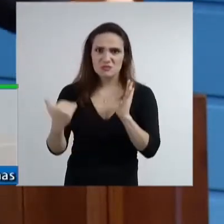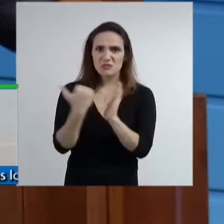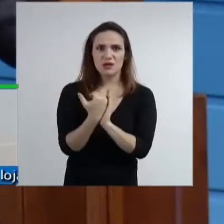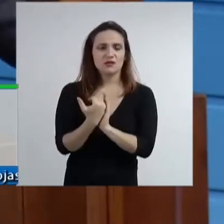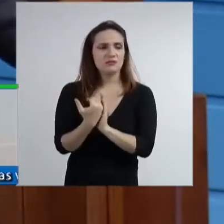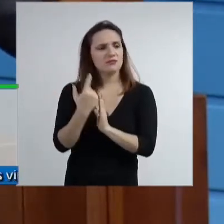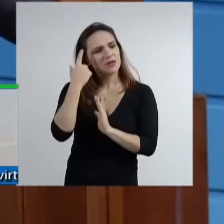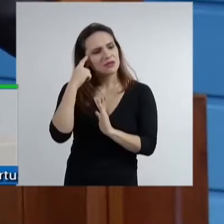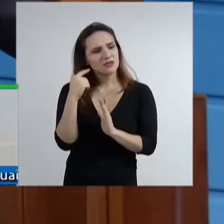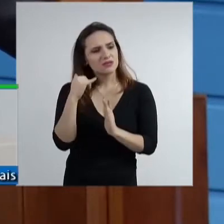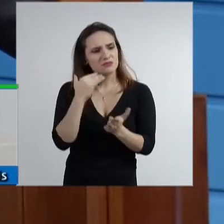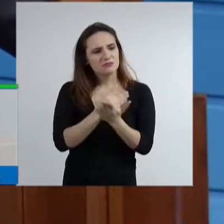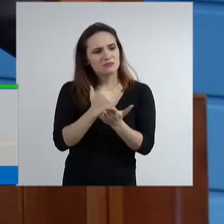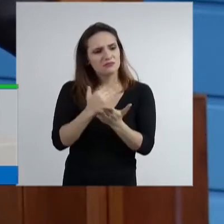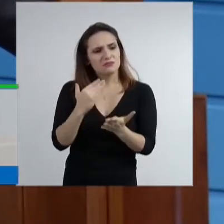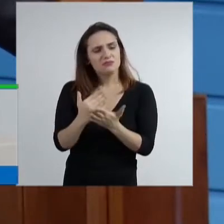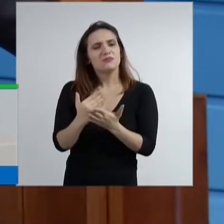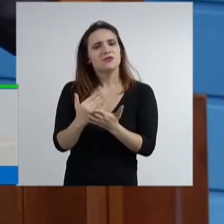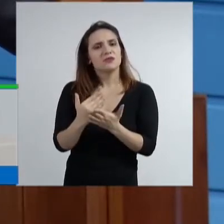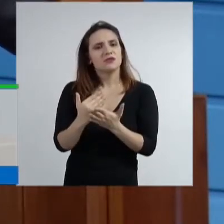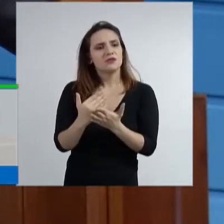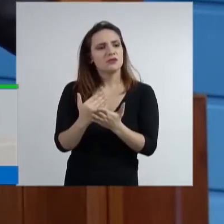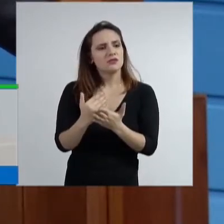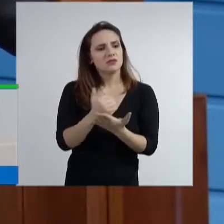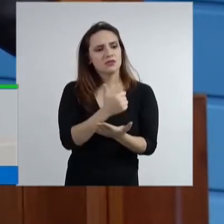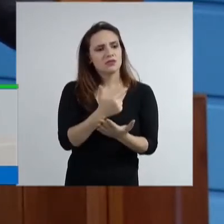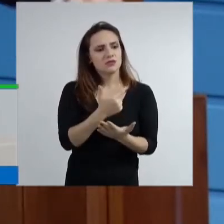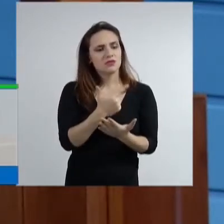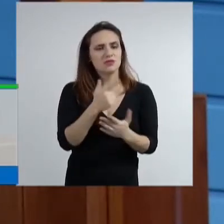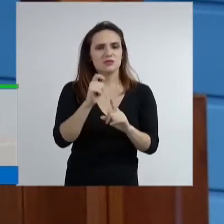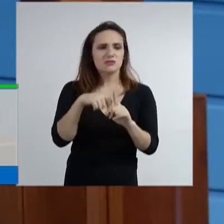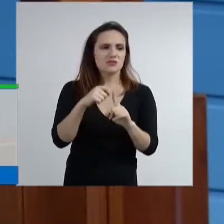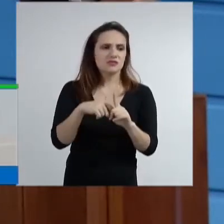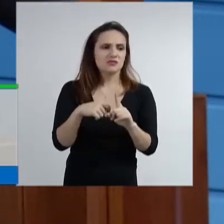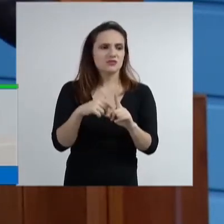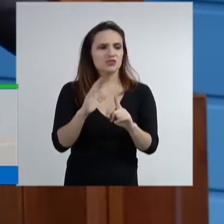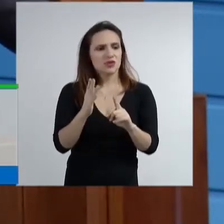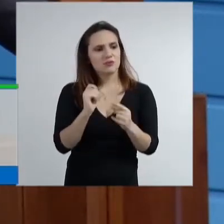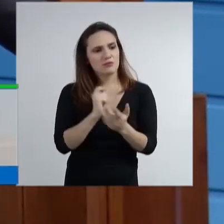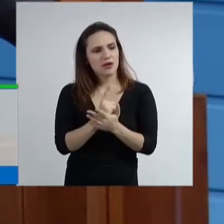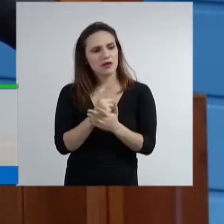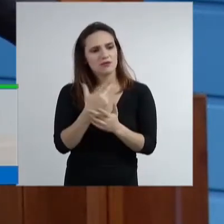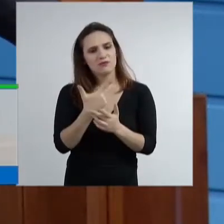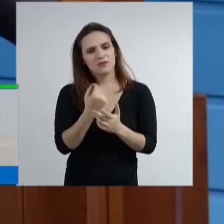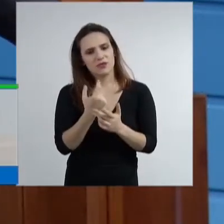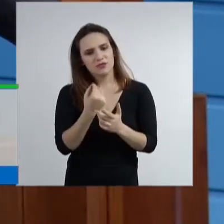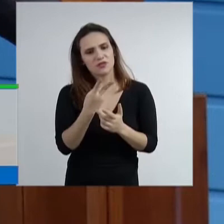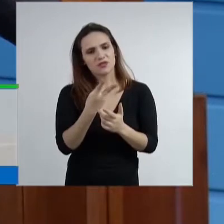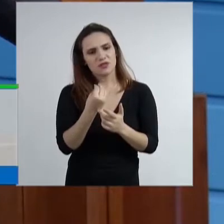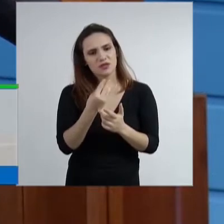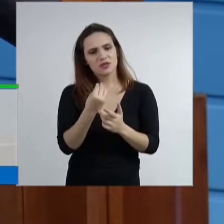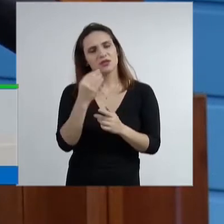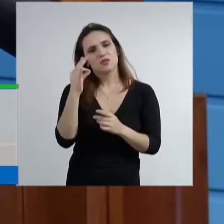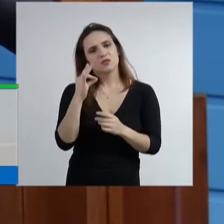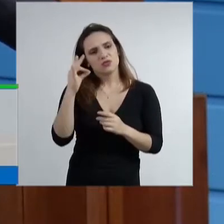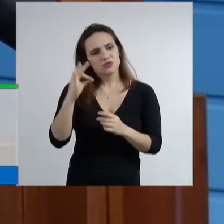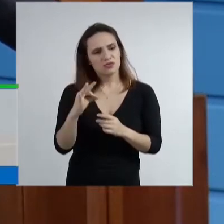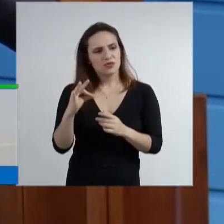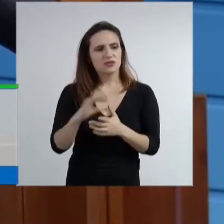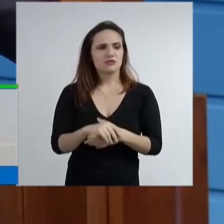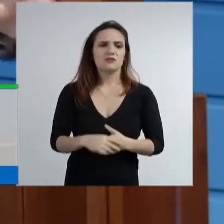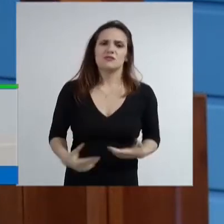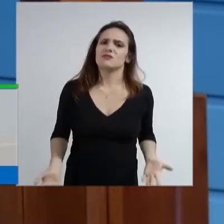em 12 meses, o consumidor está pagando aí já 20%, 30% a mais na sua conta por mês, de uma